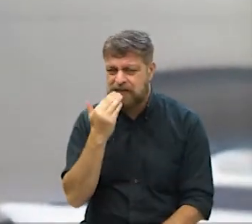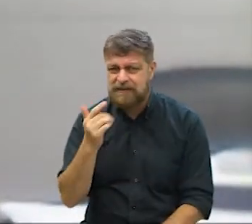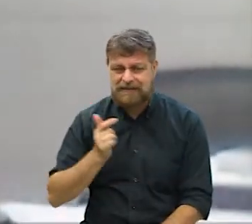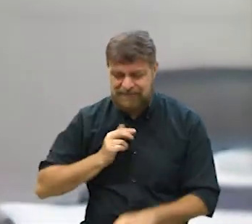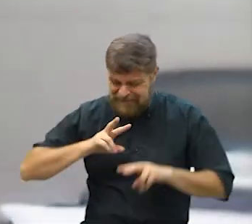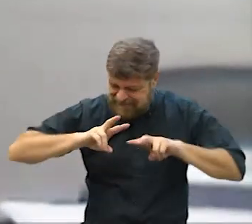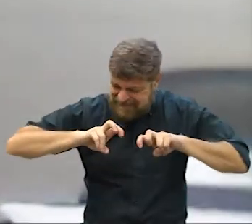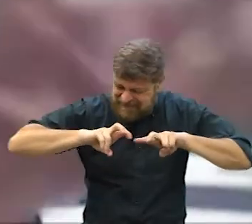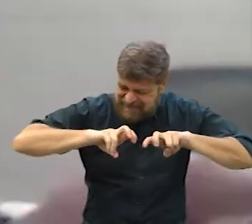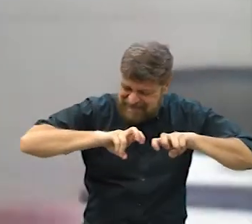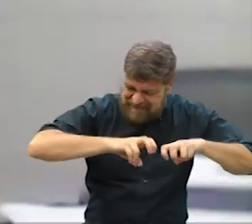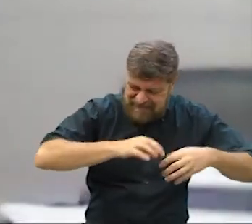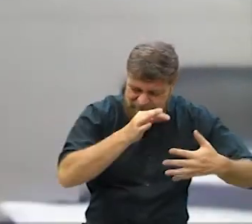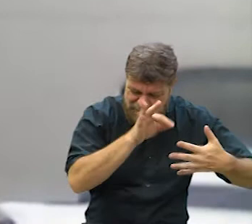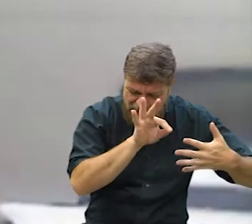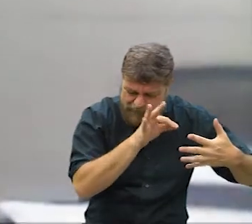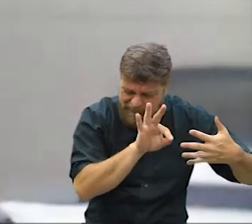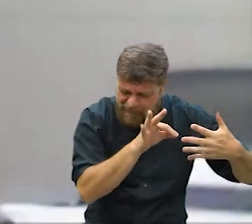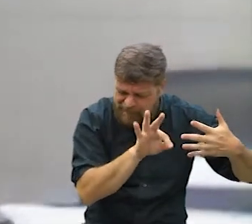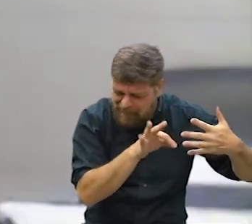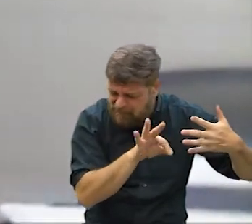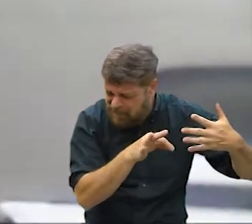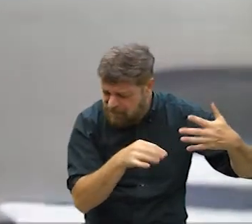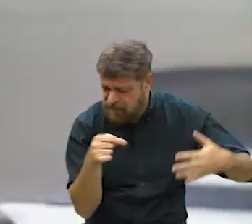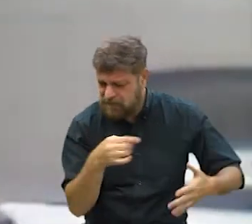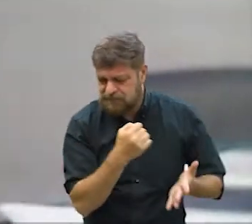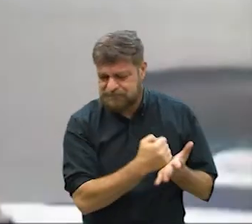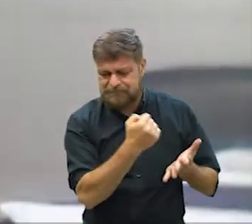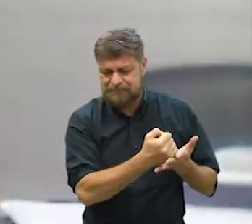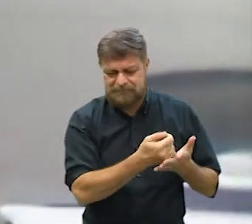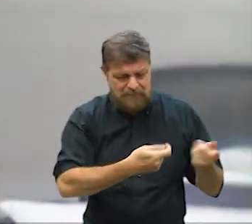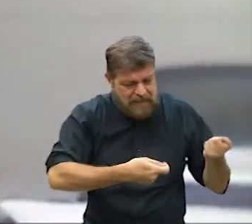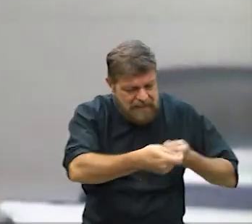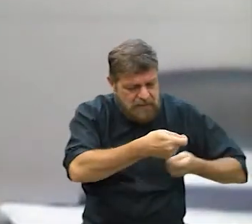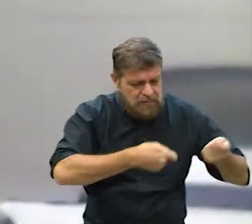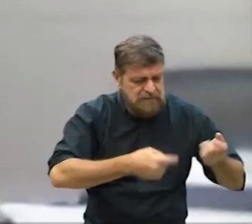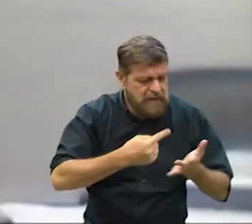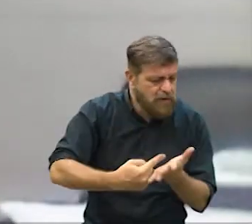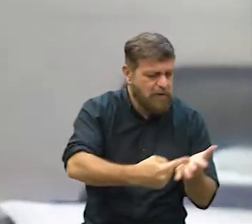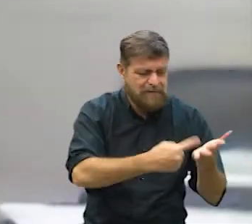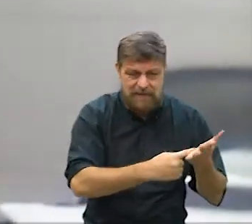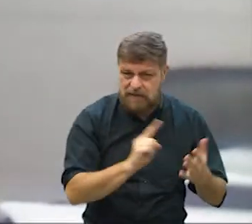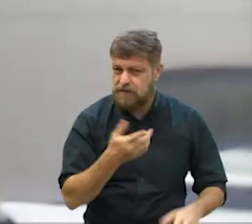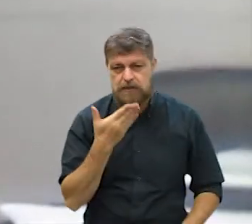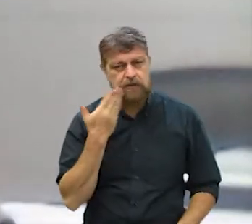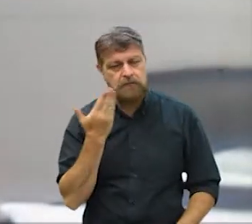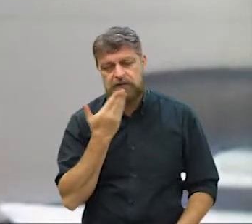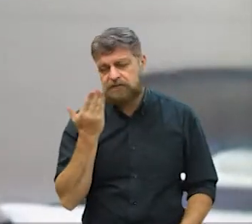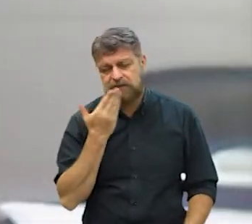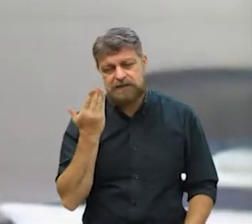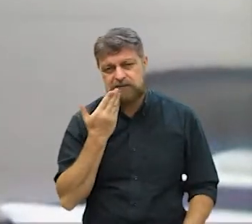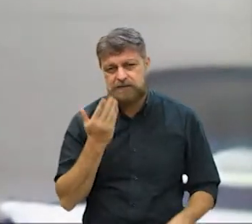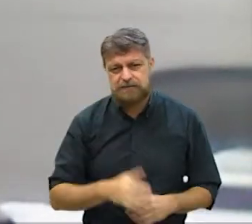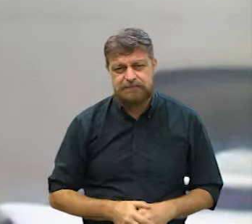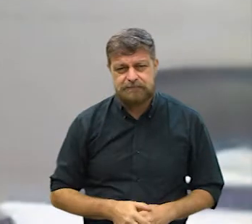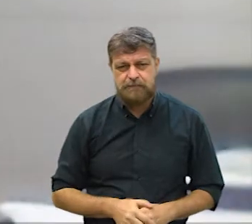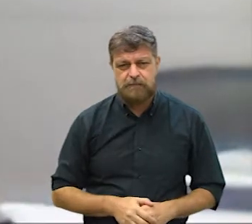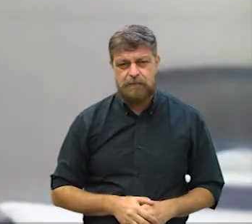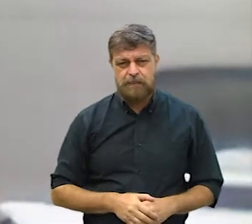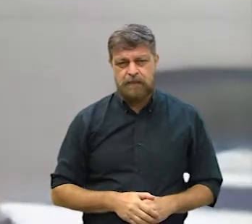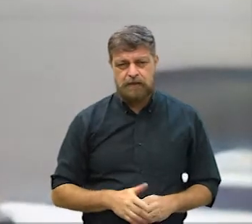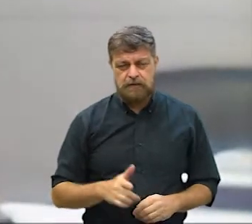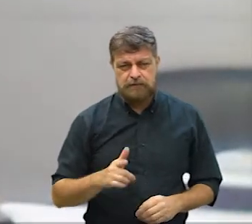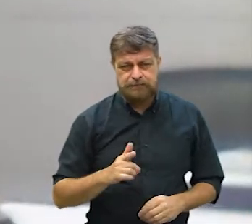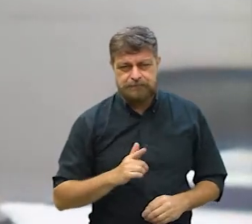que destrinchar isso, ver se ele deve, se não deve, negociar. Não é fácil, viu? É por isso